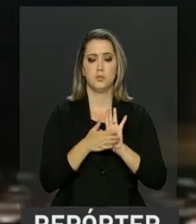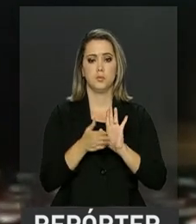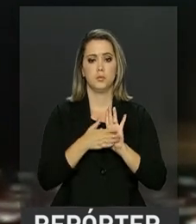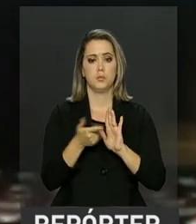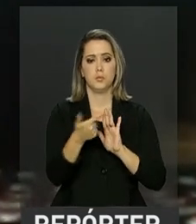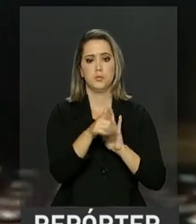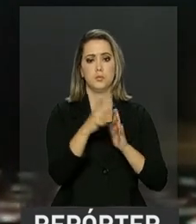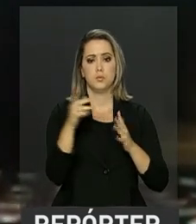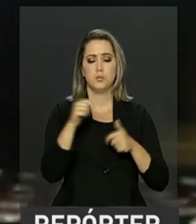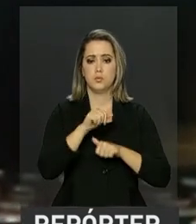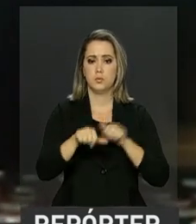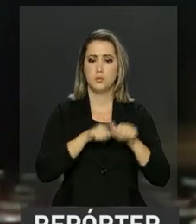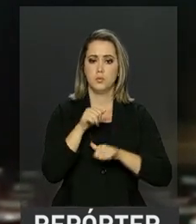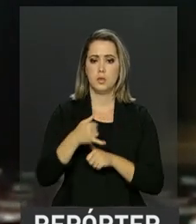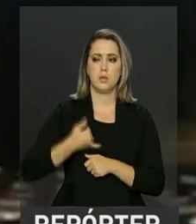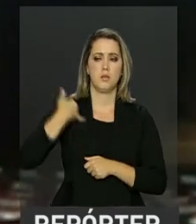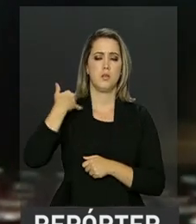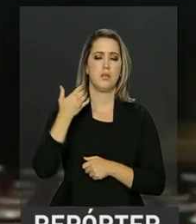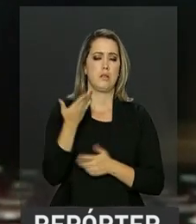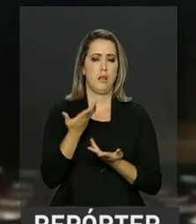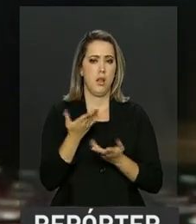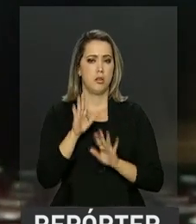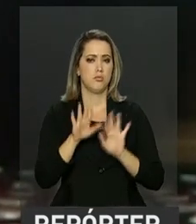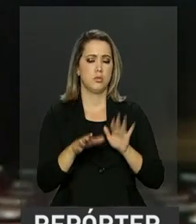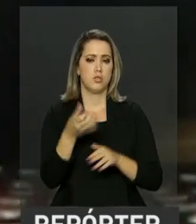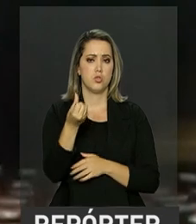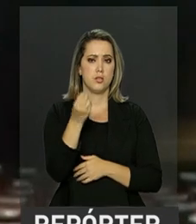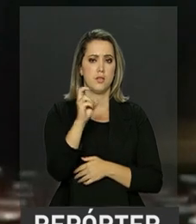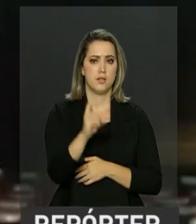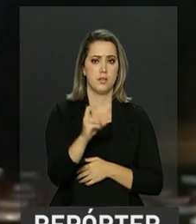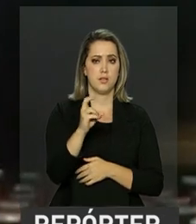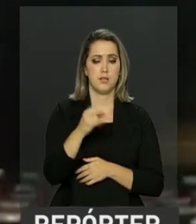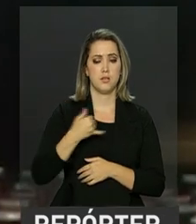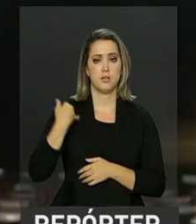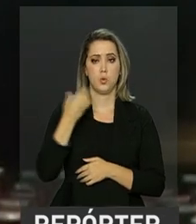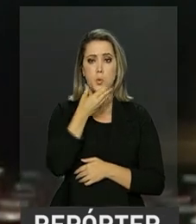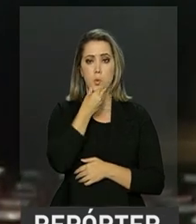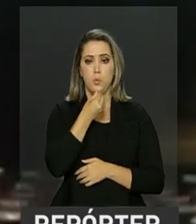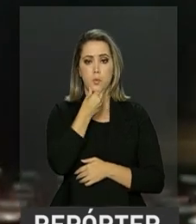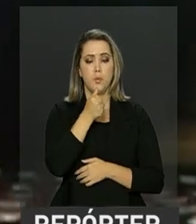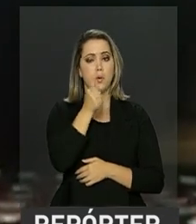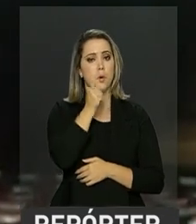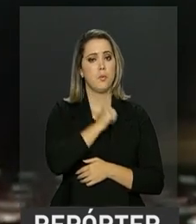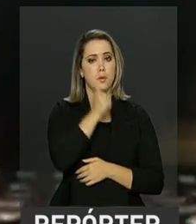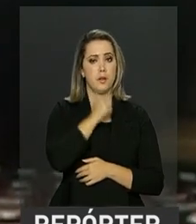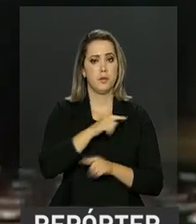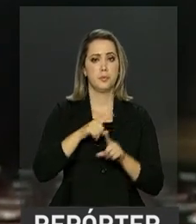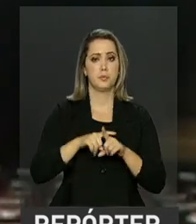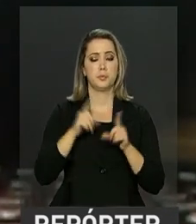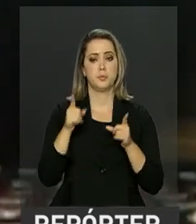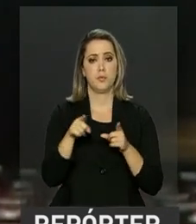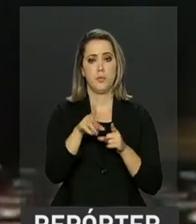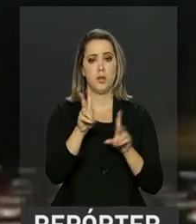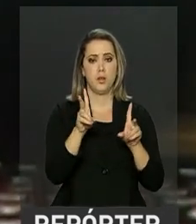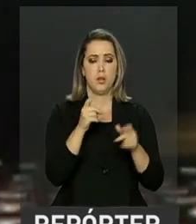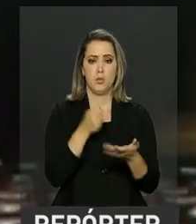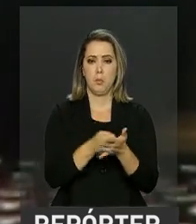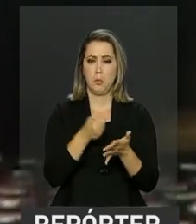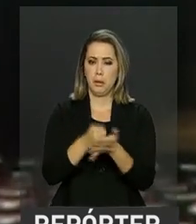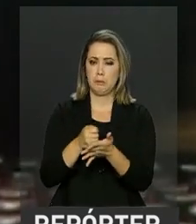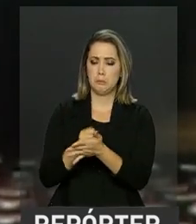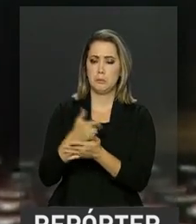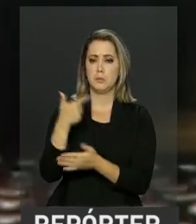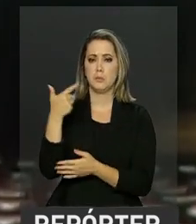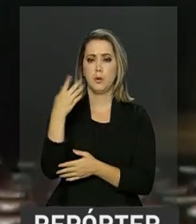entre outras mudanças idade mínima de aposentadoria de 65 anos para os homens e também para as mulheres e o tempo de contribuição